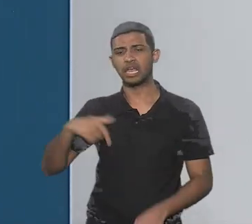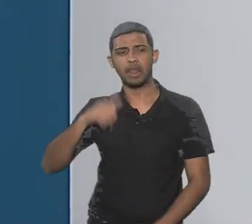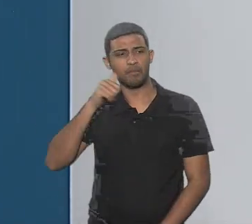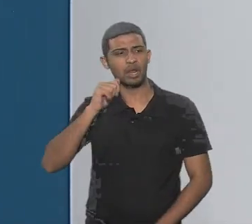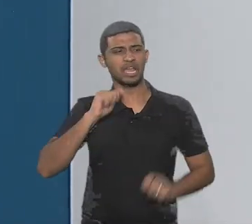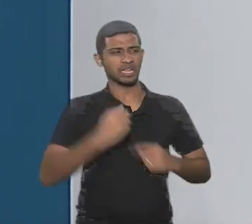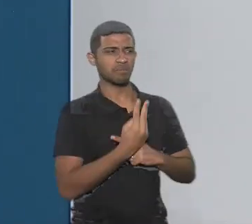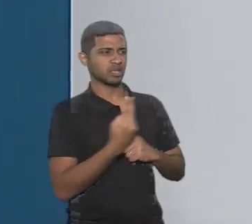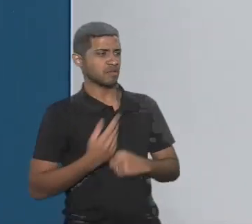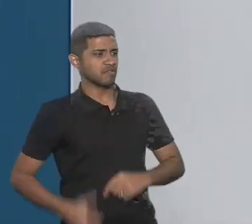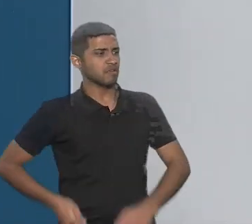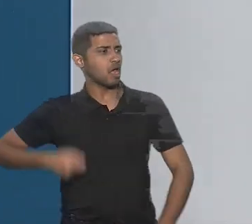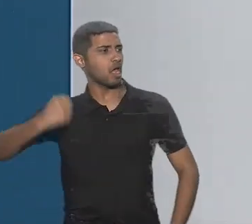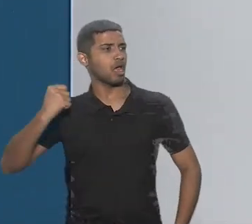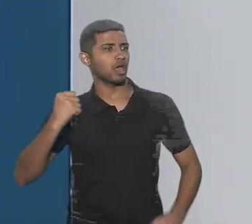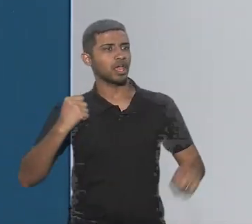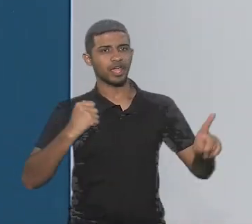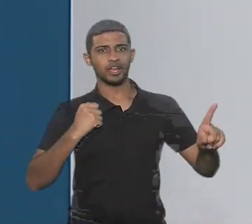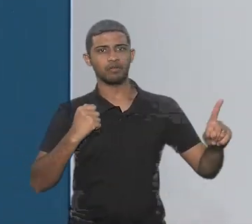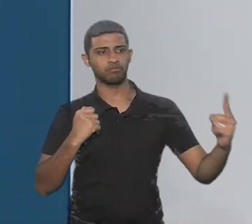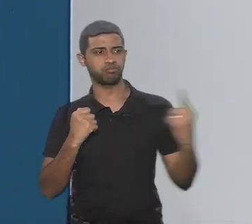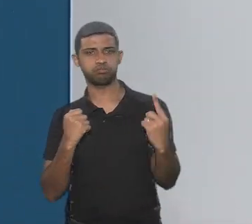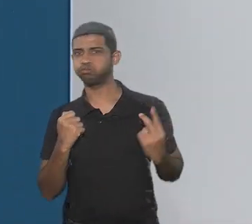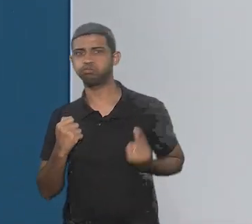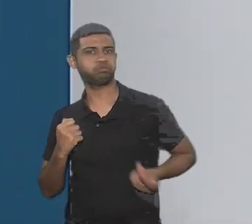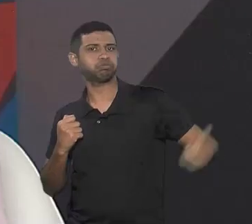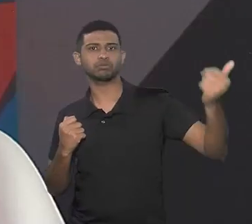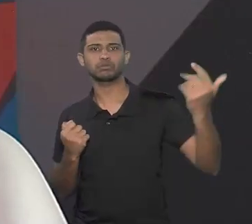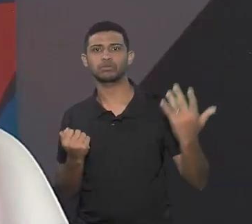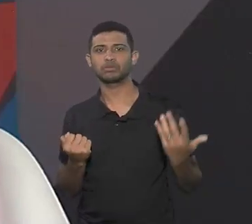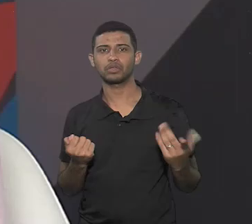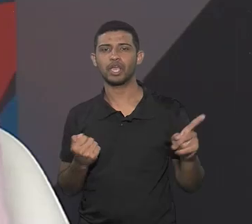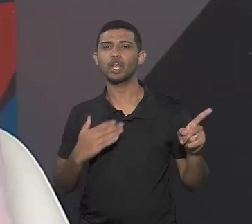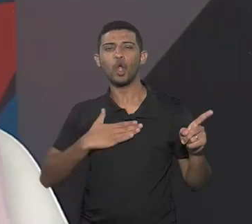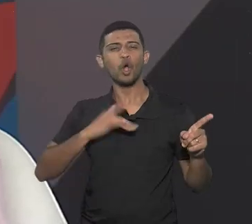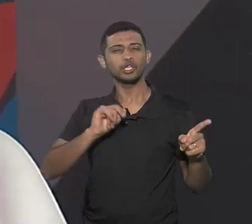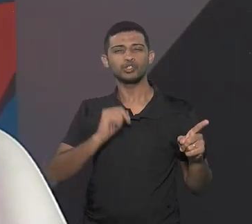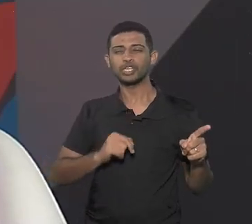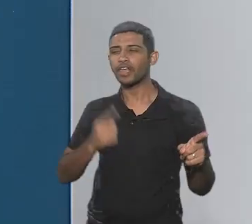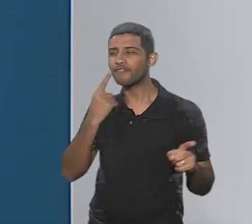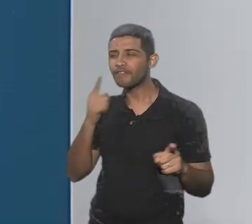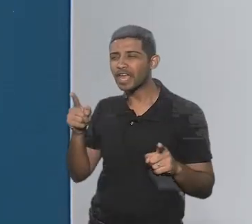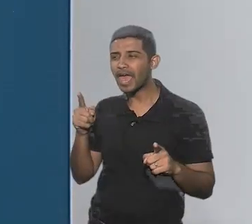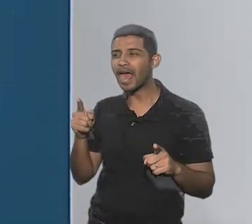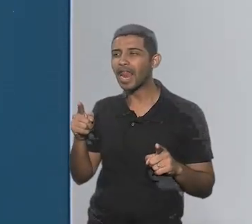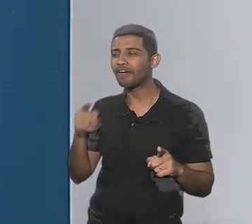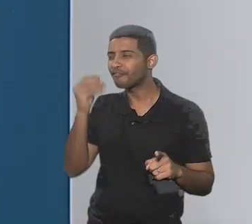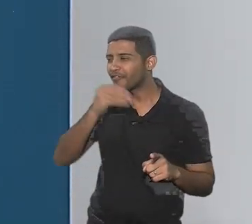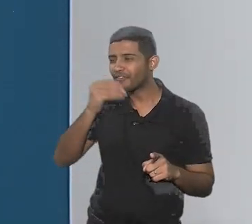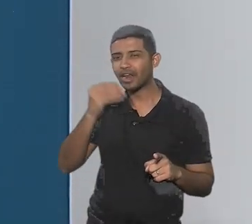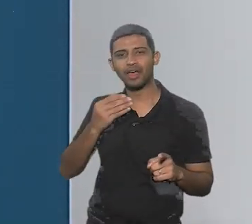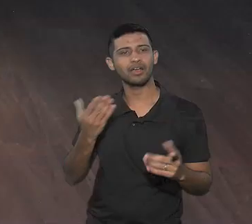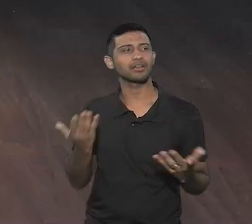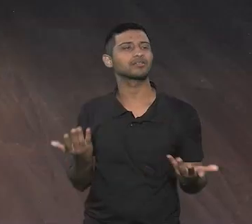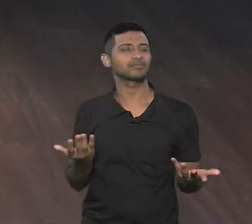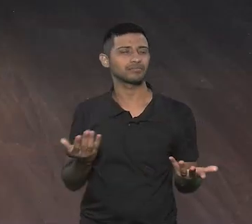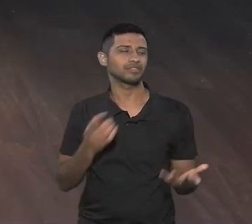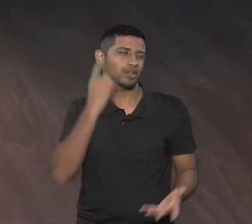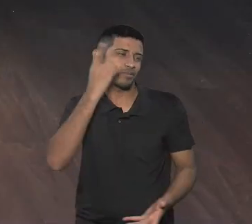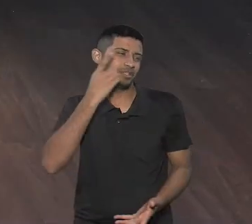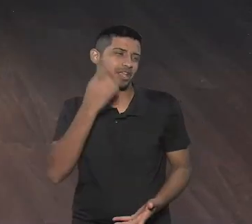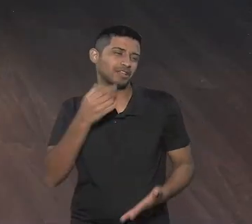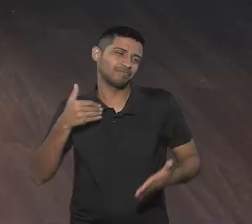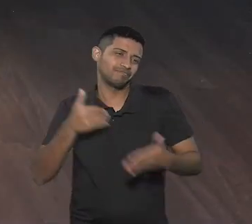se defender, ele não a violenta. Ataquem quem está indefesa, né? Ele gosta de atacar quem está indefeso.